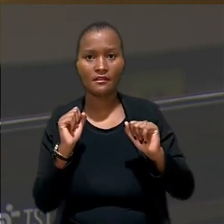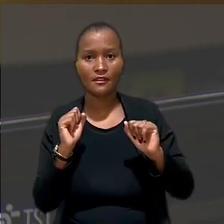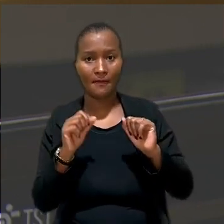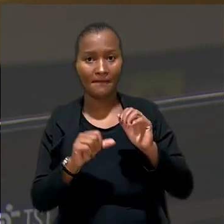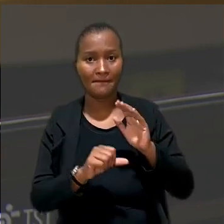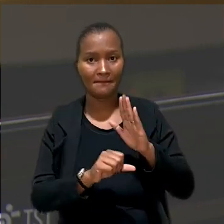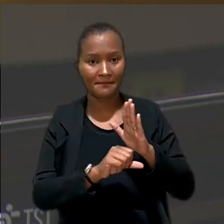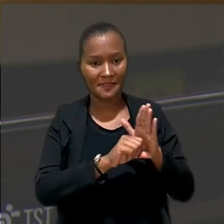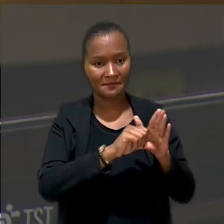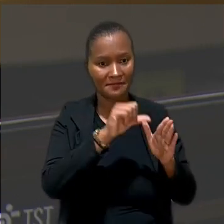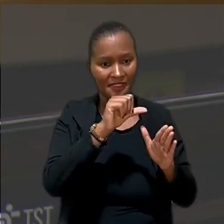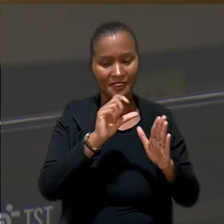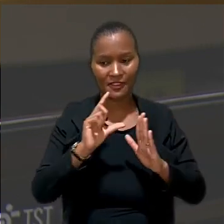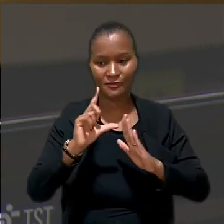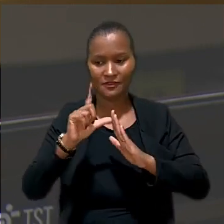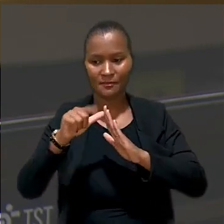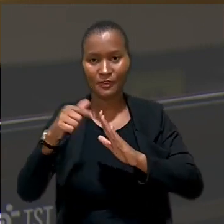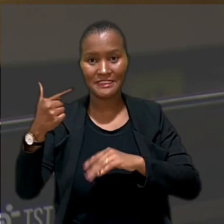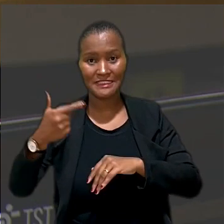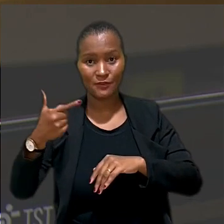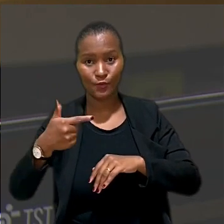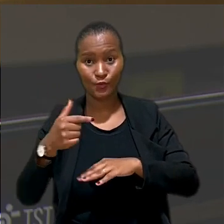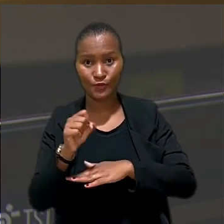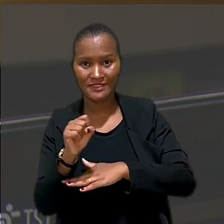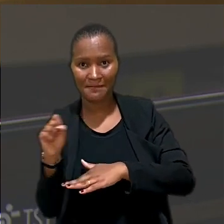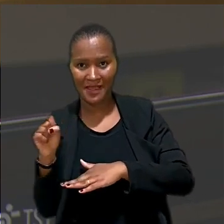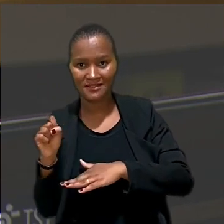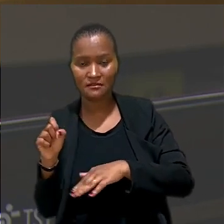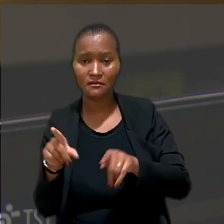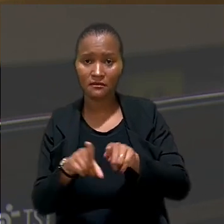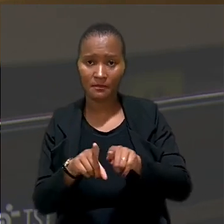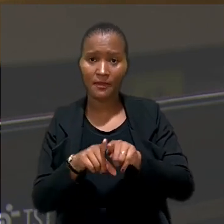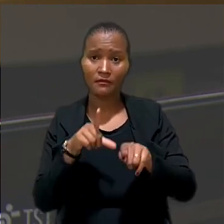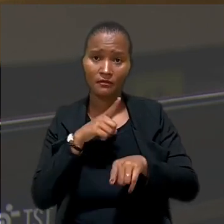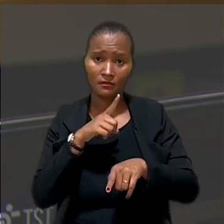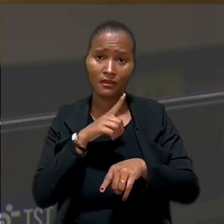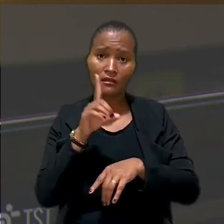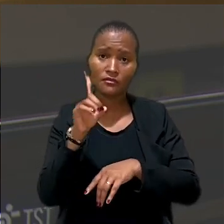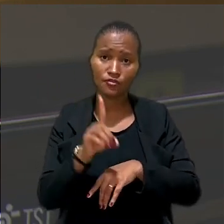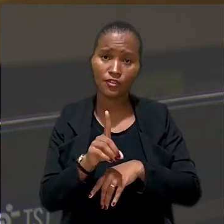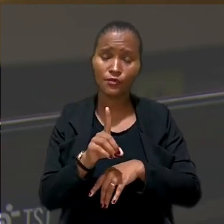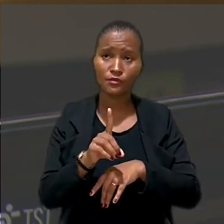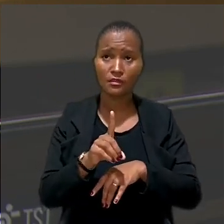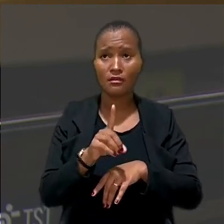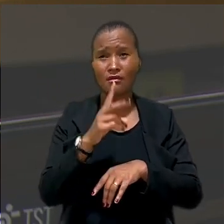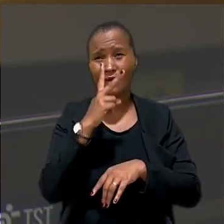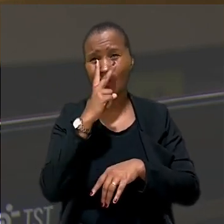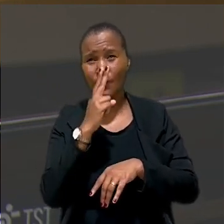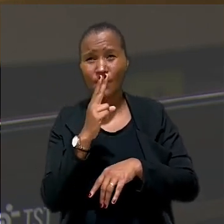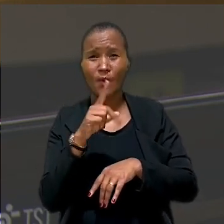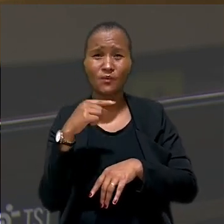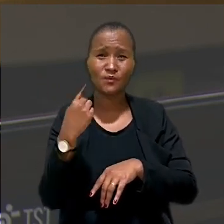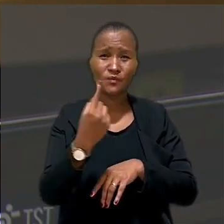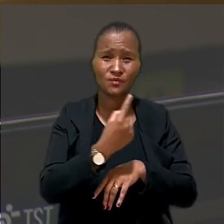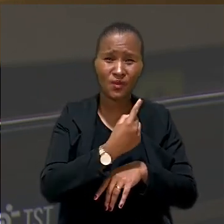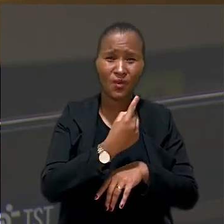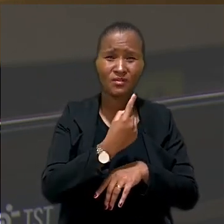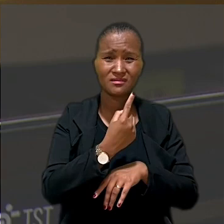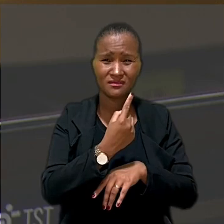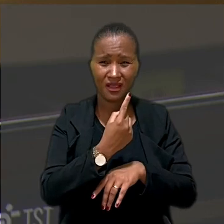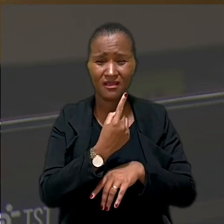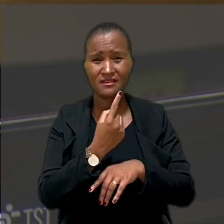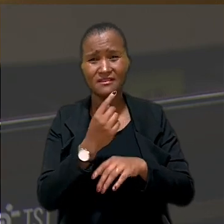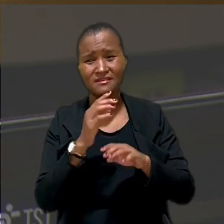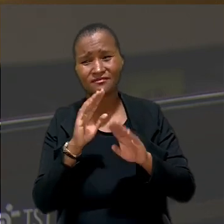a passagem do primeiro para o segundo semestre, haveria também esse direito, me parece que estaríamos